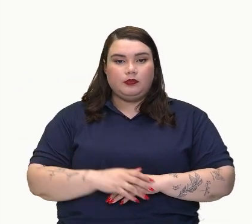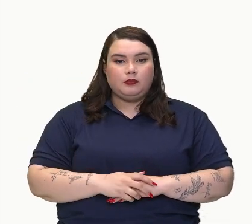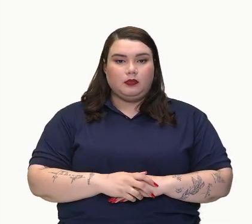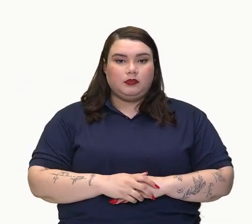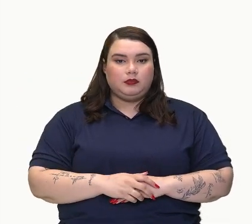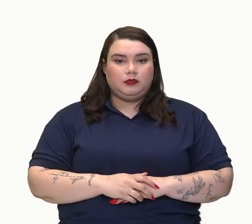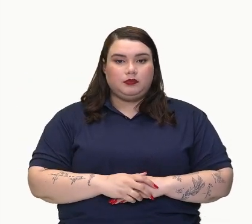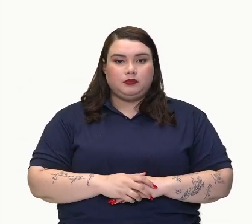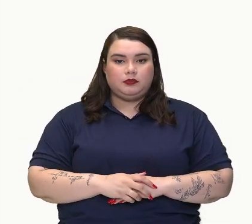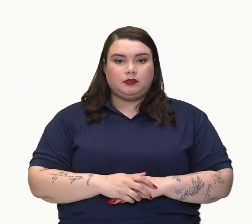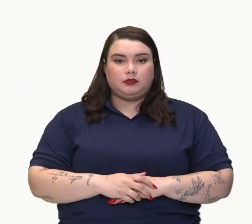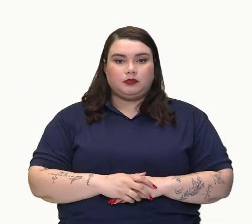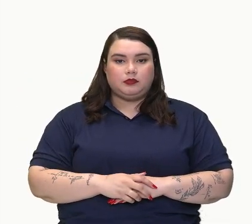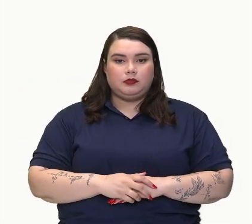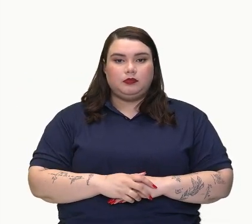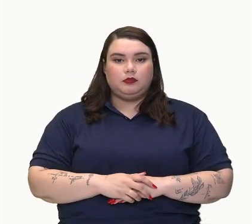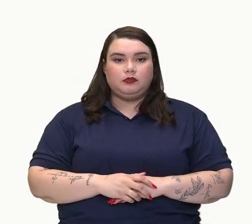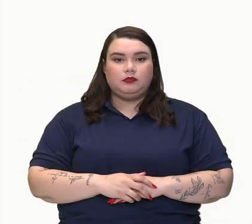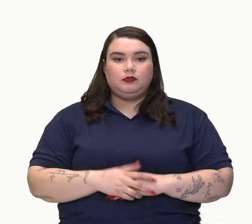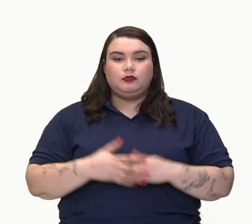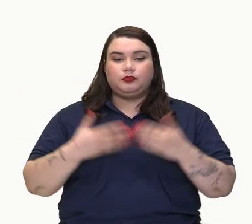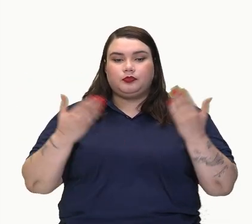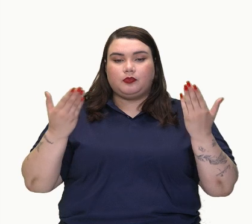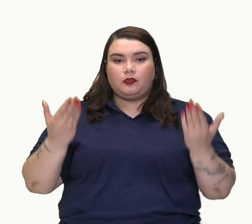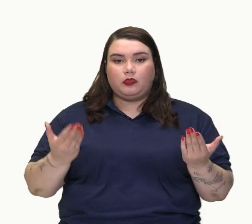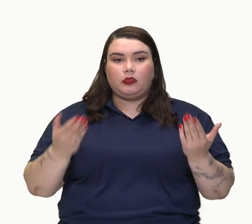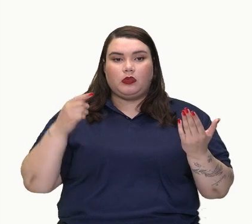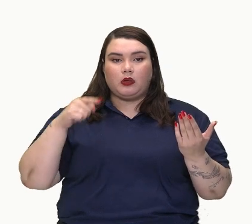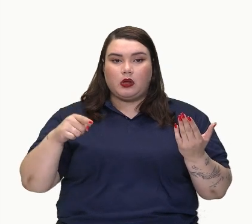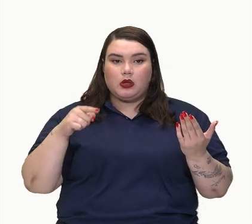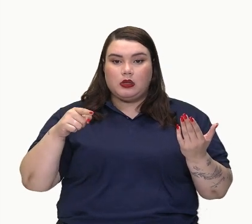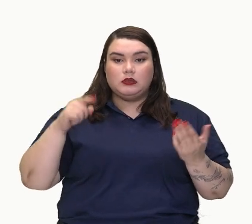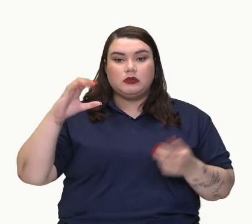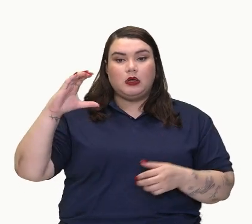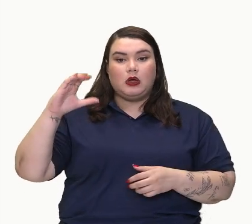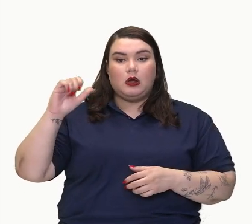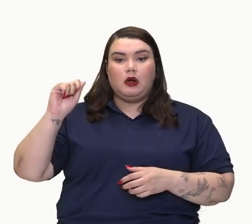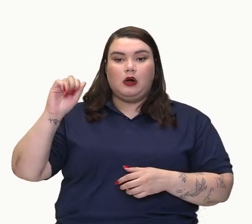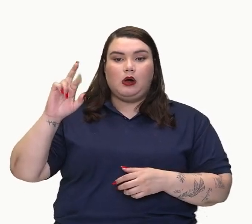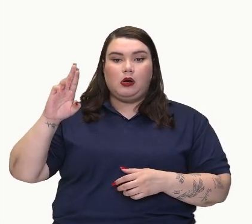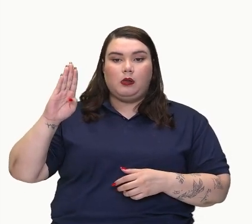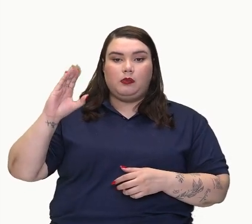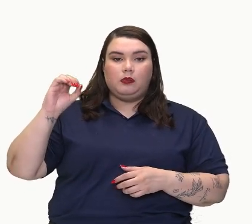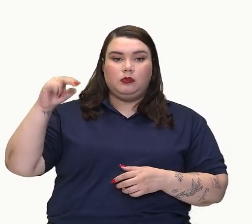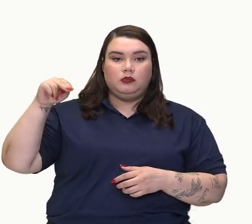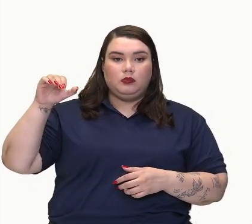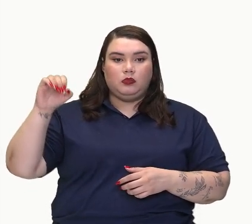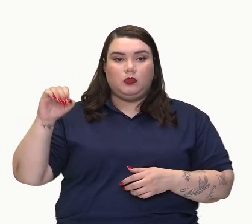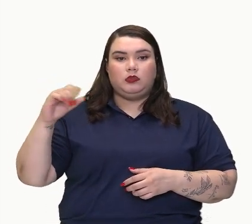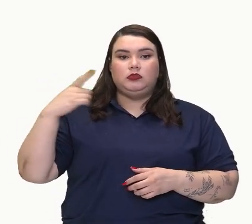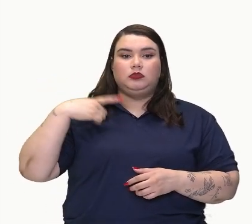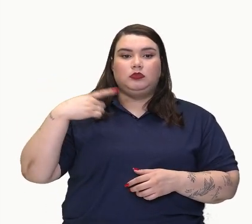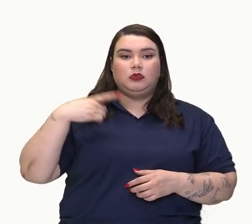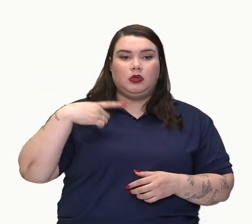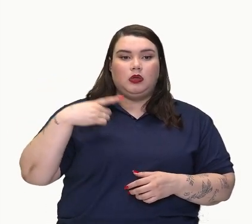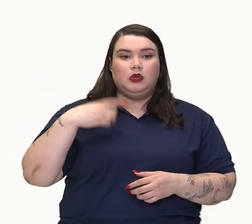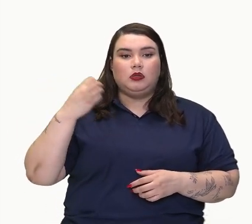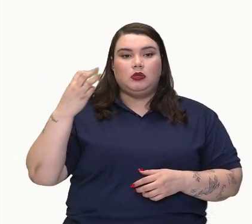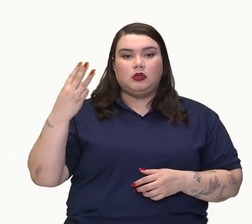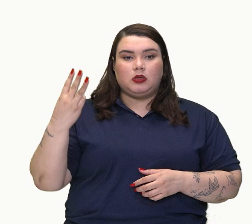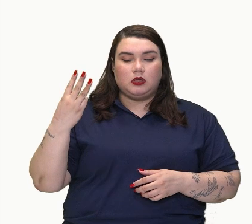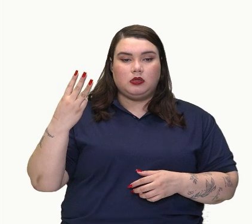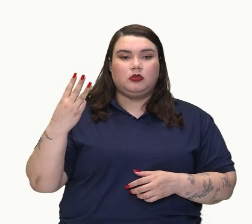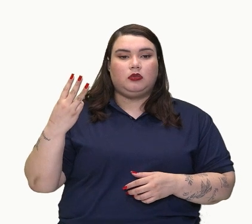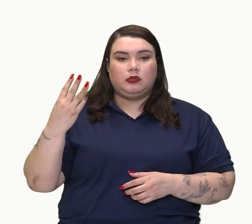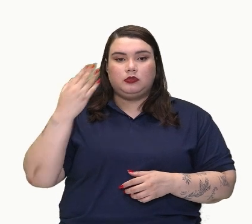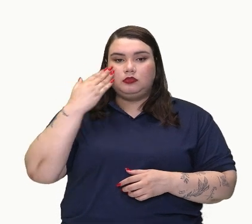Duplas alternadas. E aí esse carbono aqui tá fazendo o quê? Uma, duas, três ligações. Hidrogênio, o